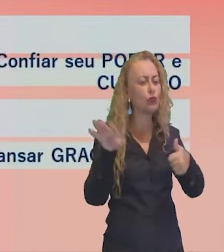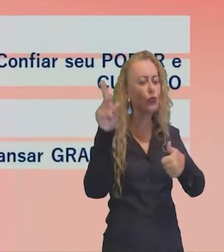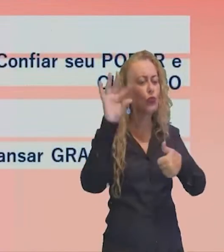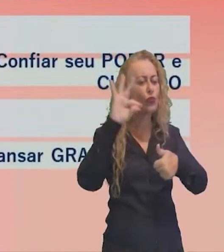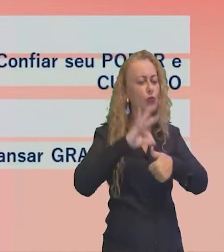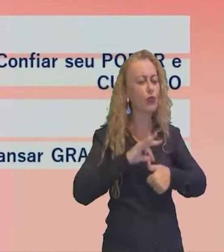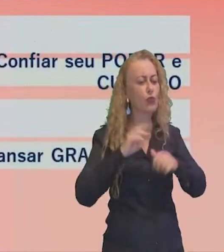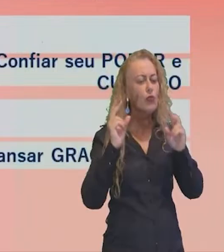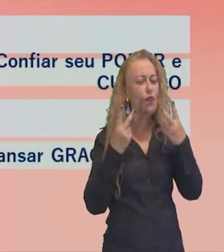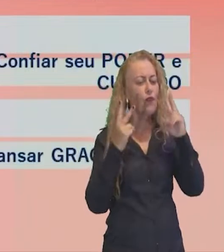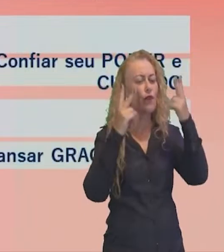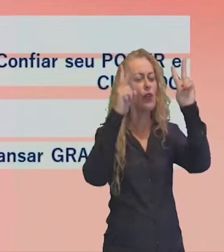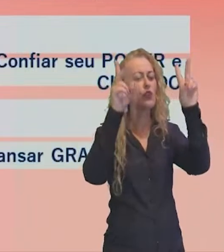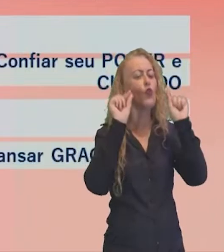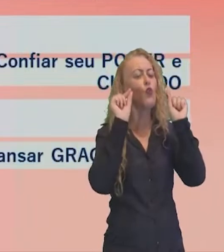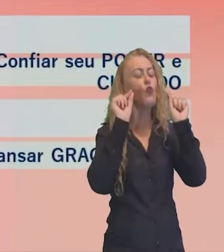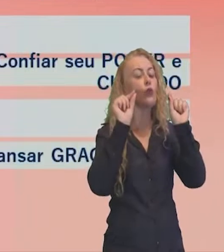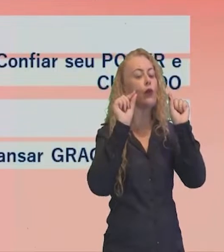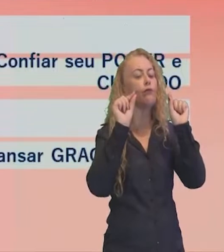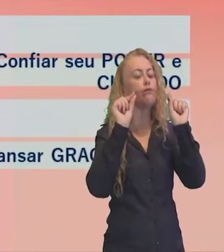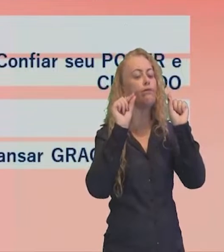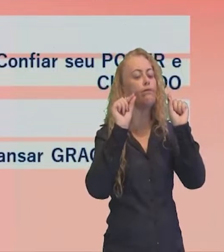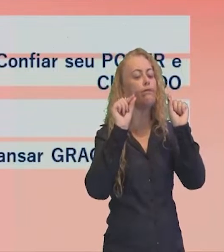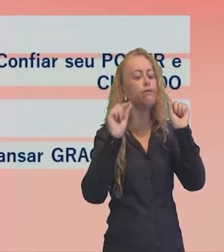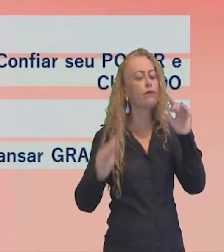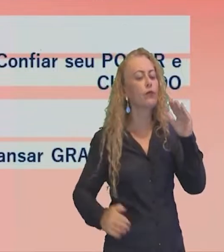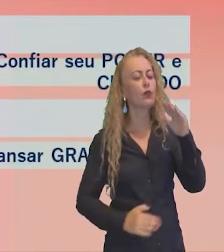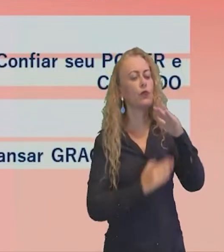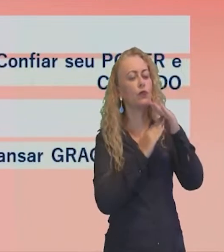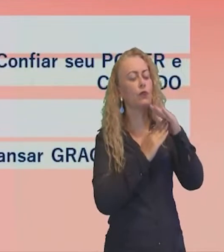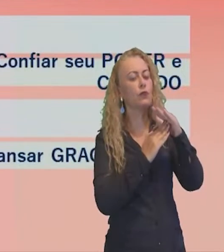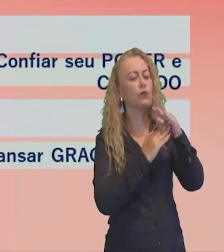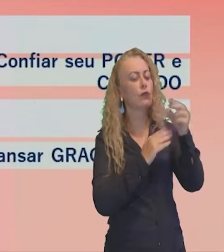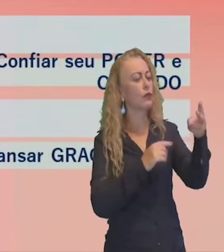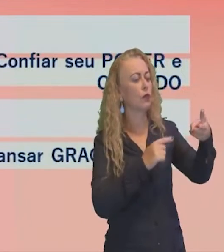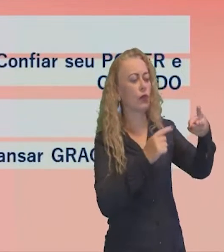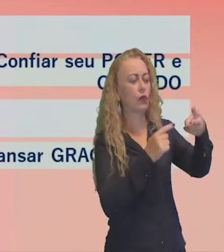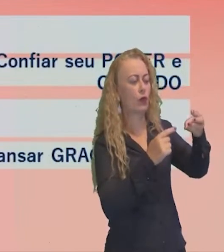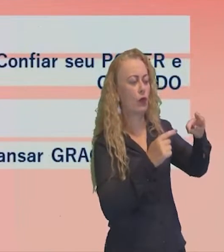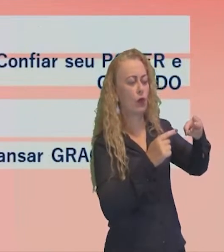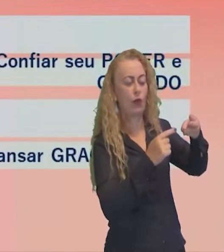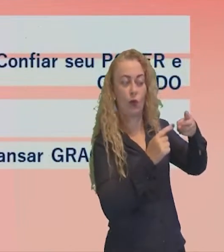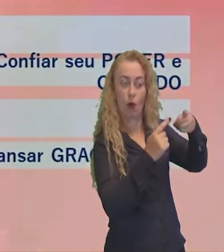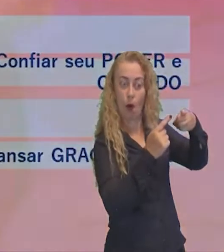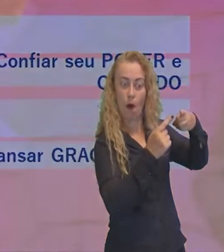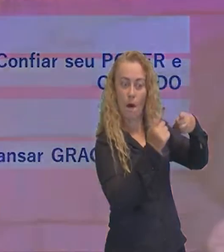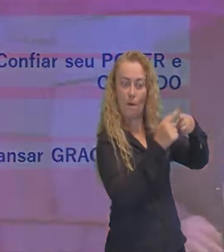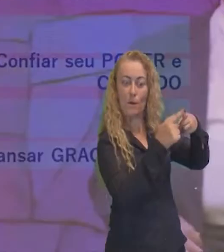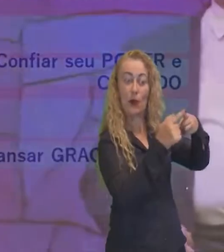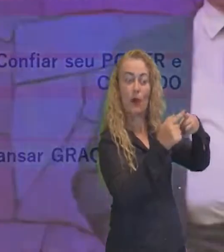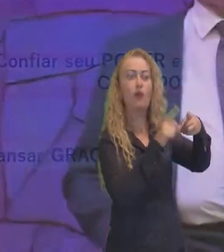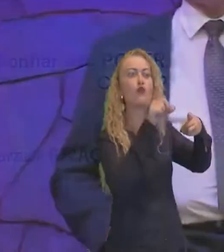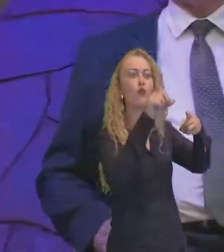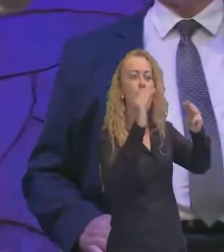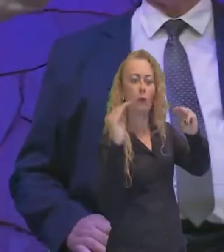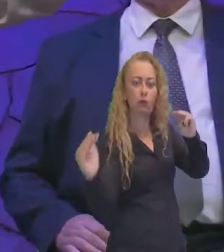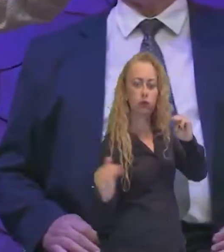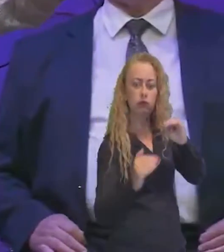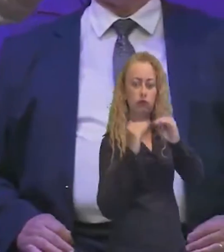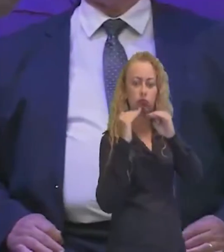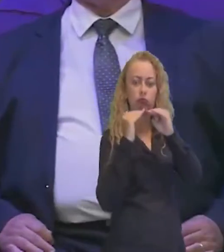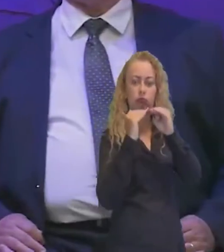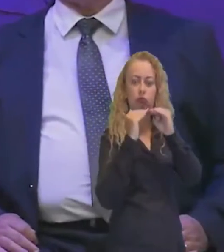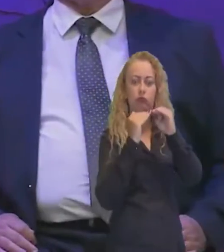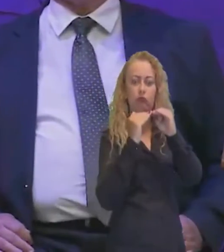o outro grande obstáculo do casamento. Lembram qual foi o primeiro? Qual é o primeiro obstáculo? É a